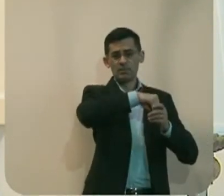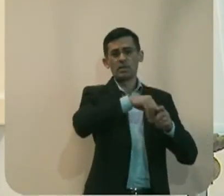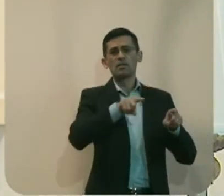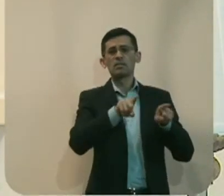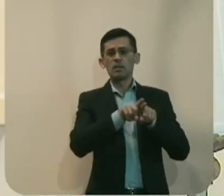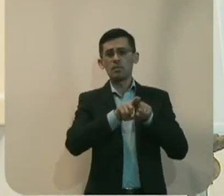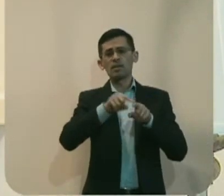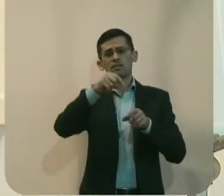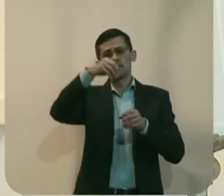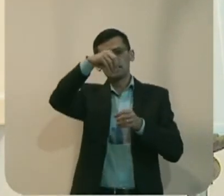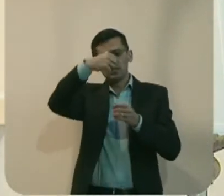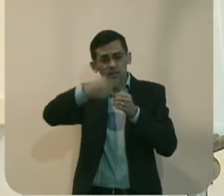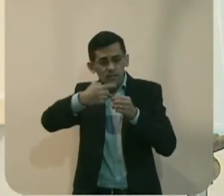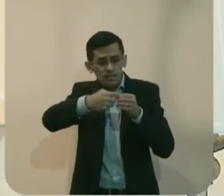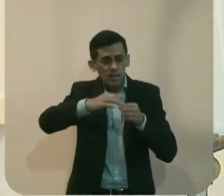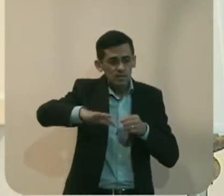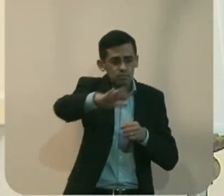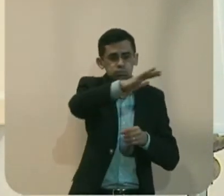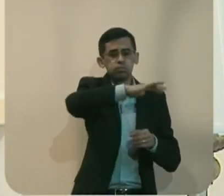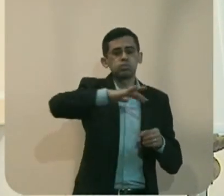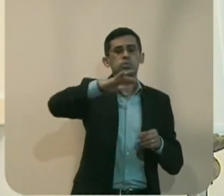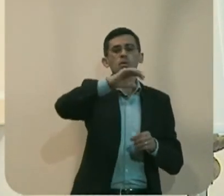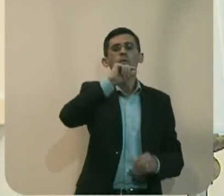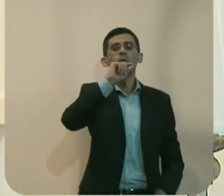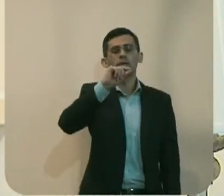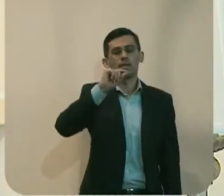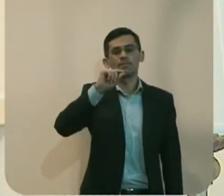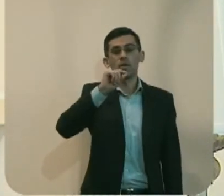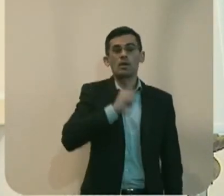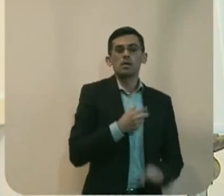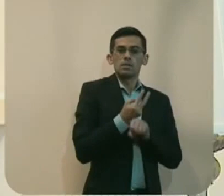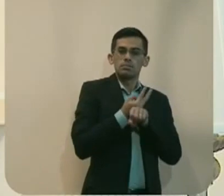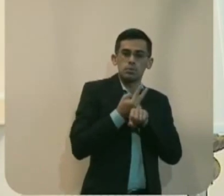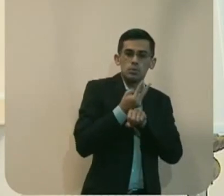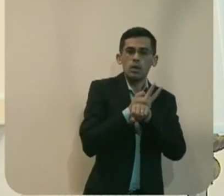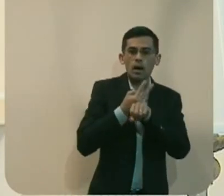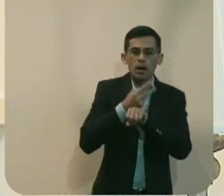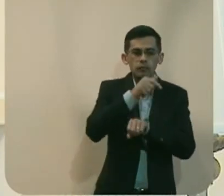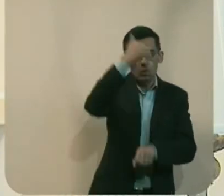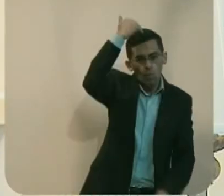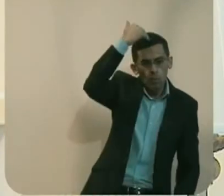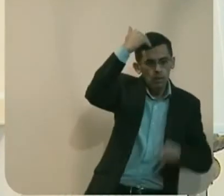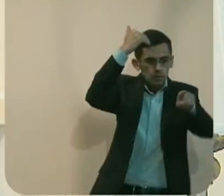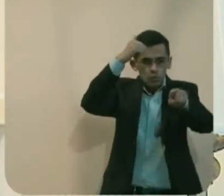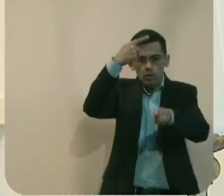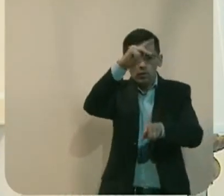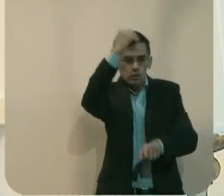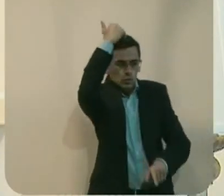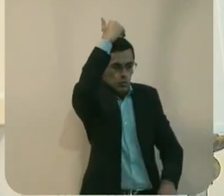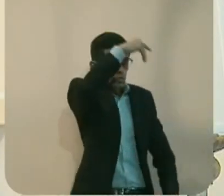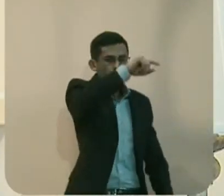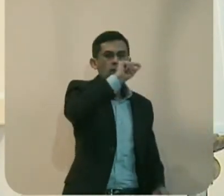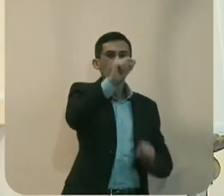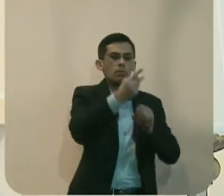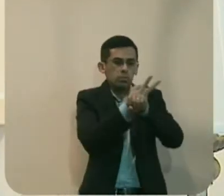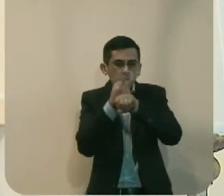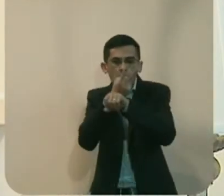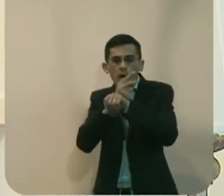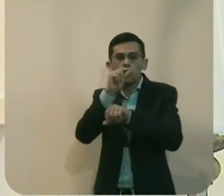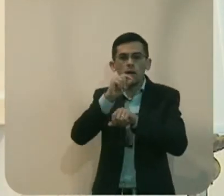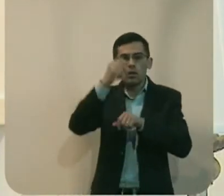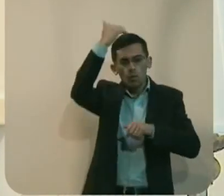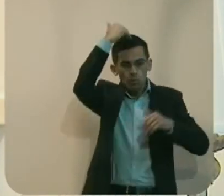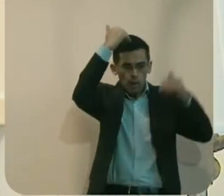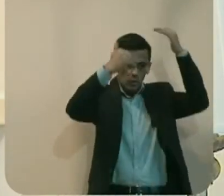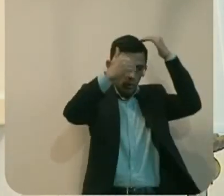outra tendência nesse processo é de procurar culpados, Então eu estou querendo saber quem é o culpado disso, o